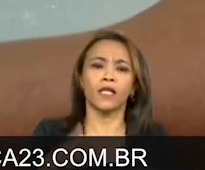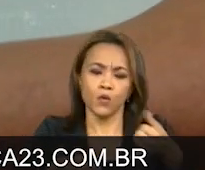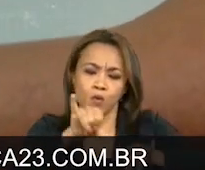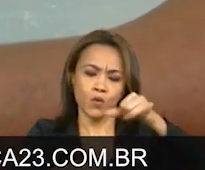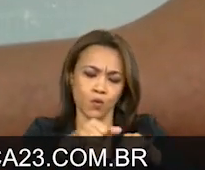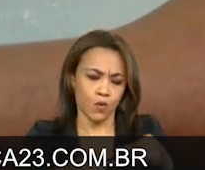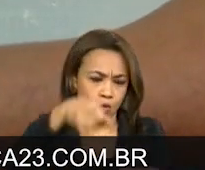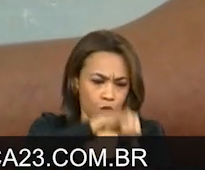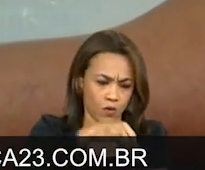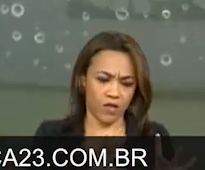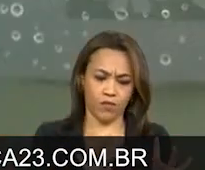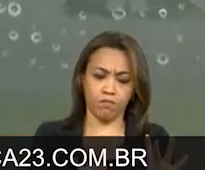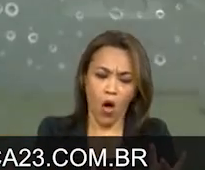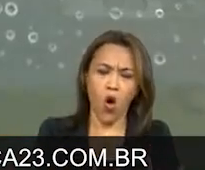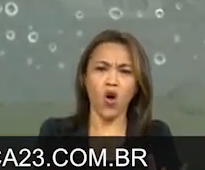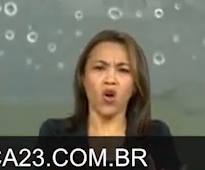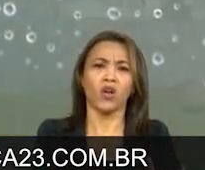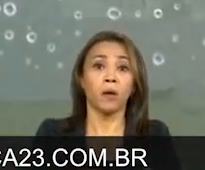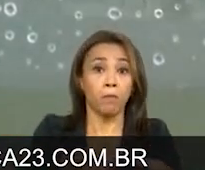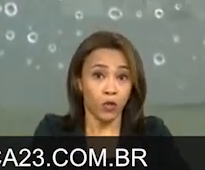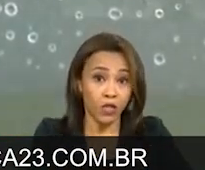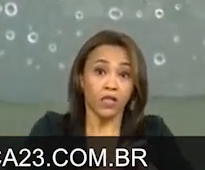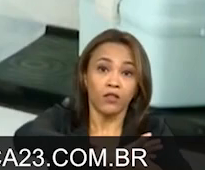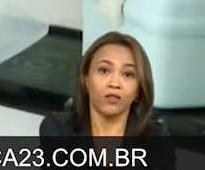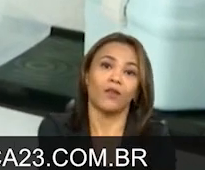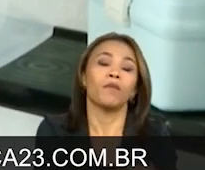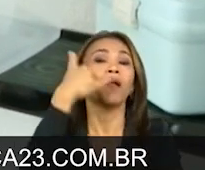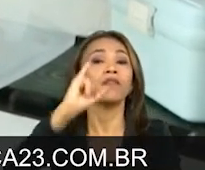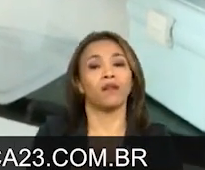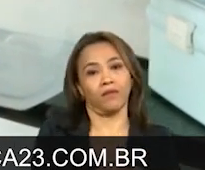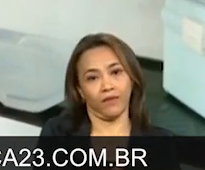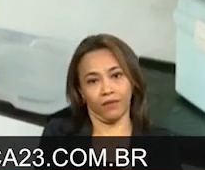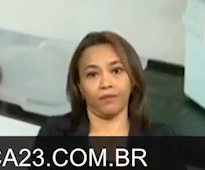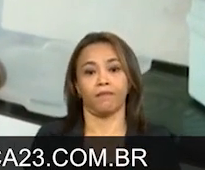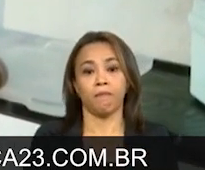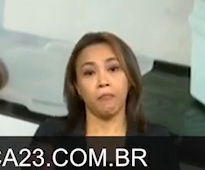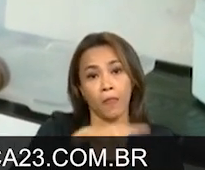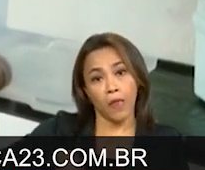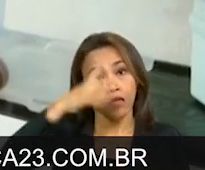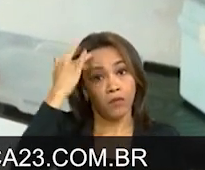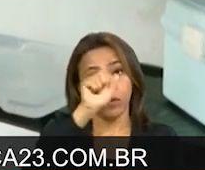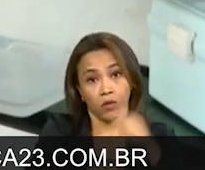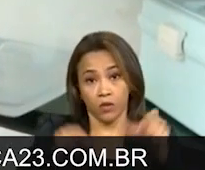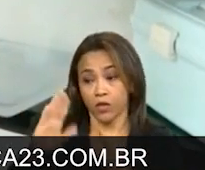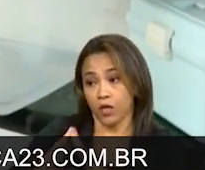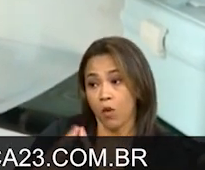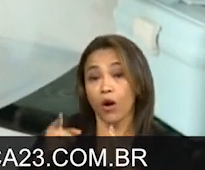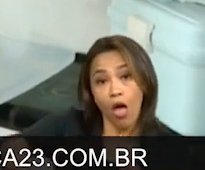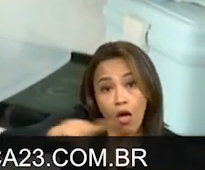matam as substâncias tóxicas e previnem doenças. Os moradores, eles fazem a